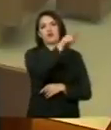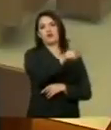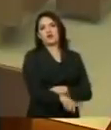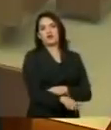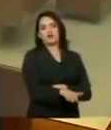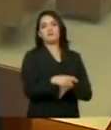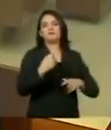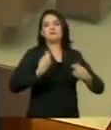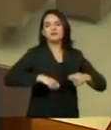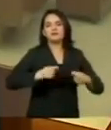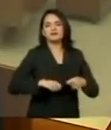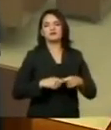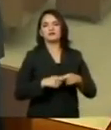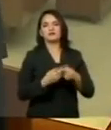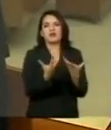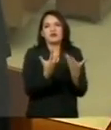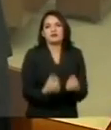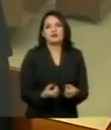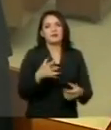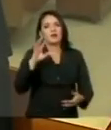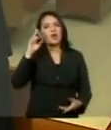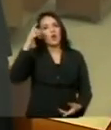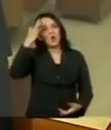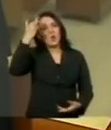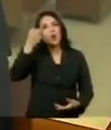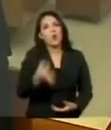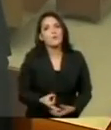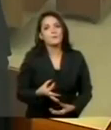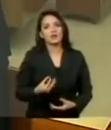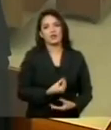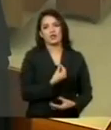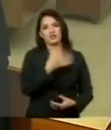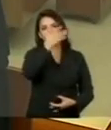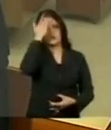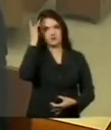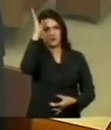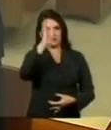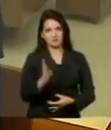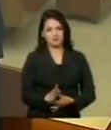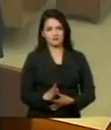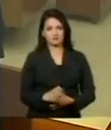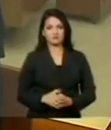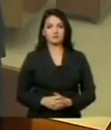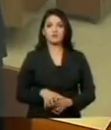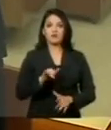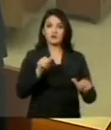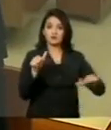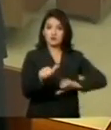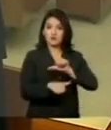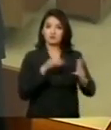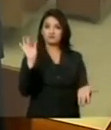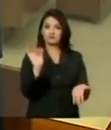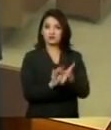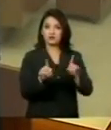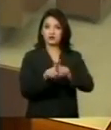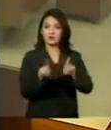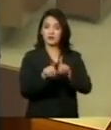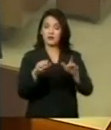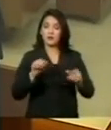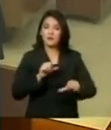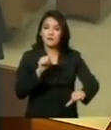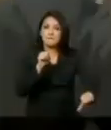modulada para compreender a existência dessas pessoas no cárcere brasileiro se muda a realidade muda também o sentido é